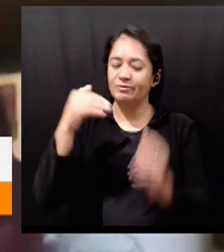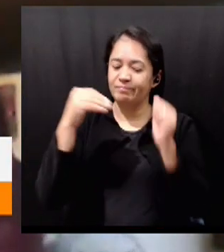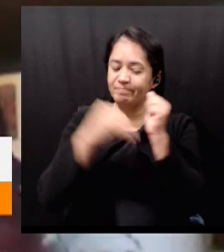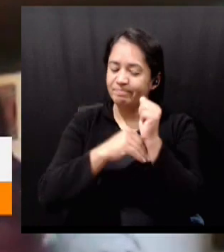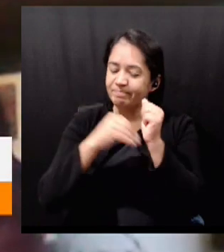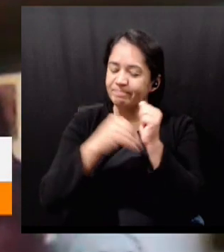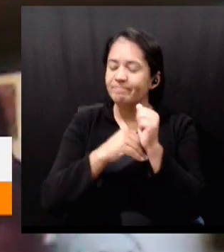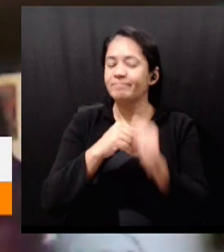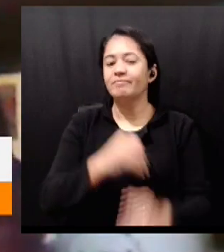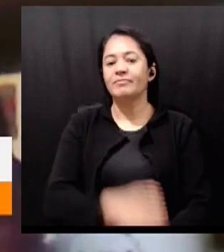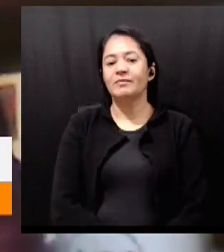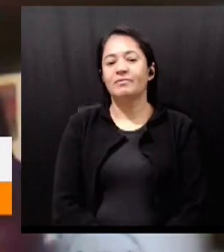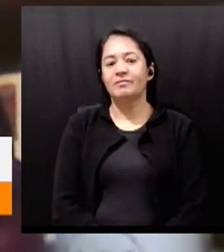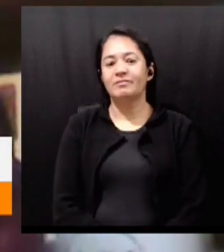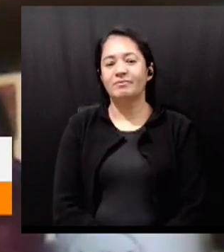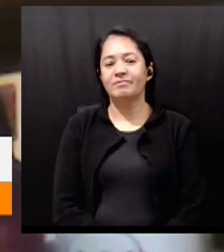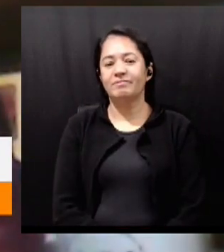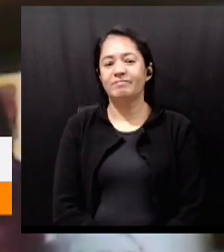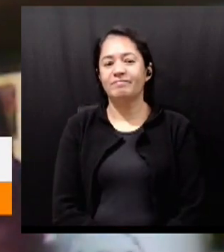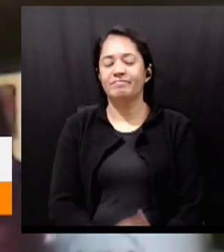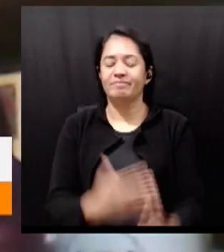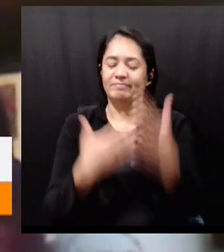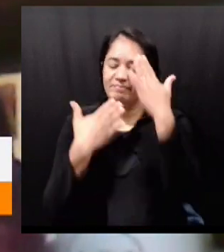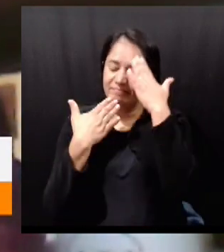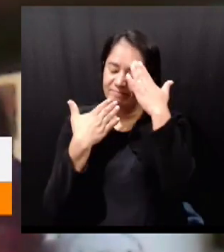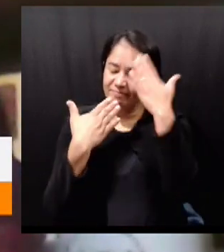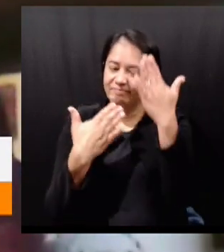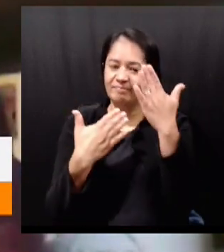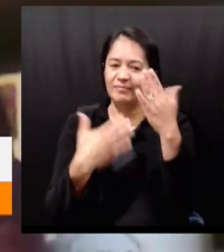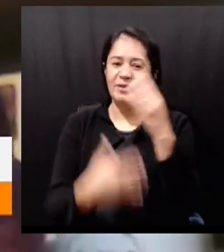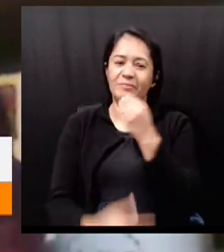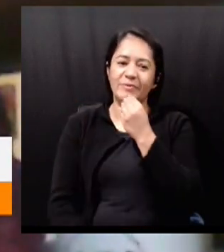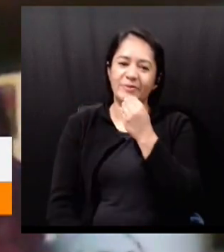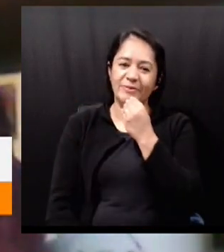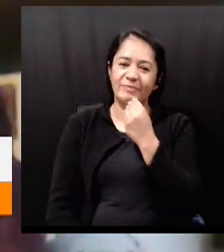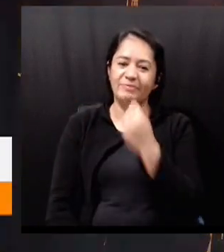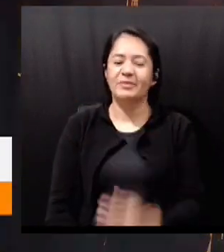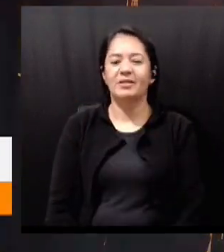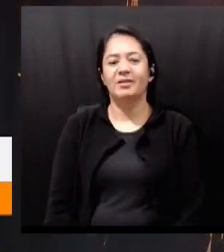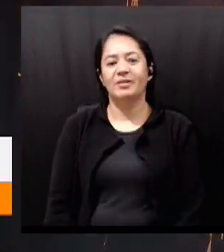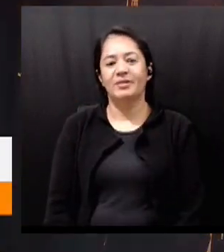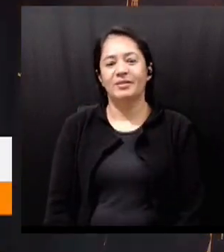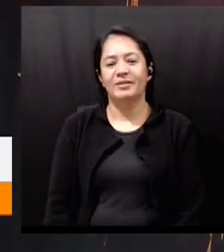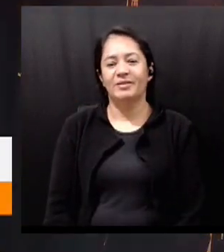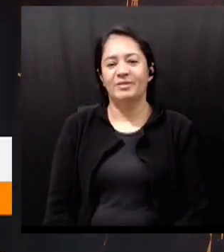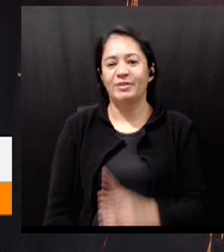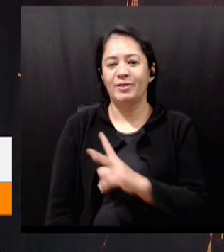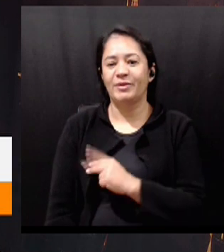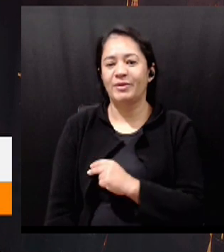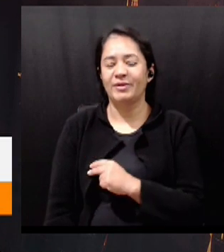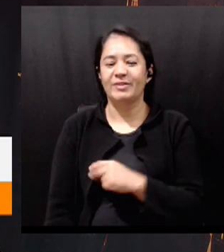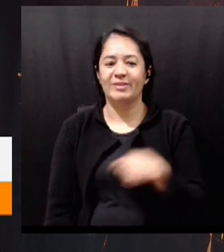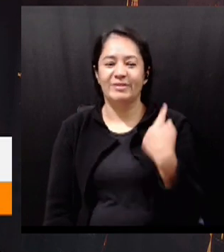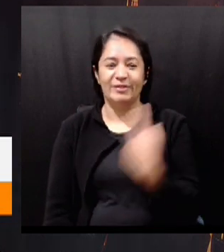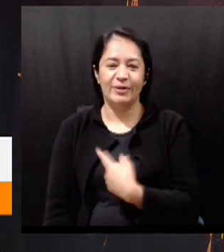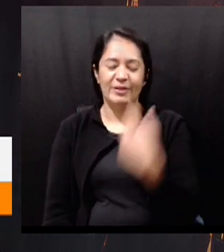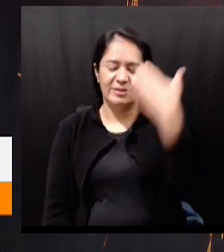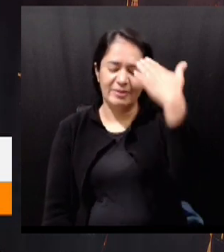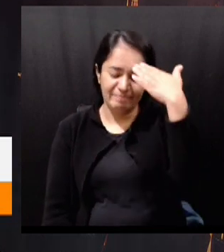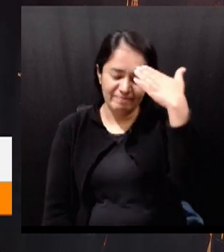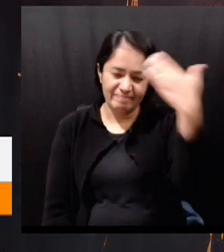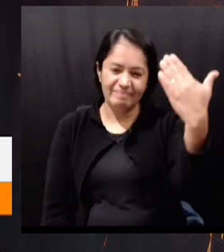E agradecer por essa oportunidade aqui. Nossa, a gente que agradece